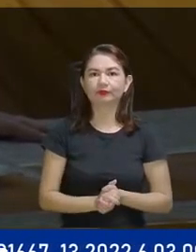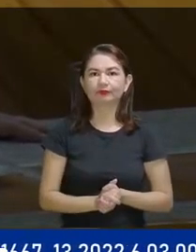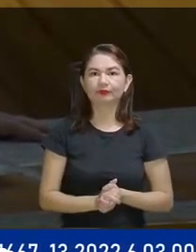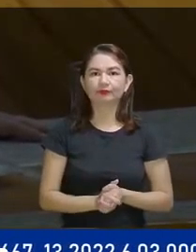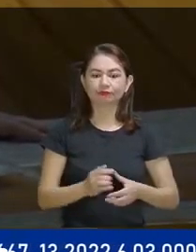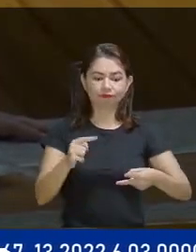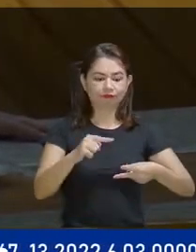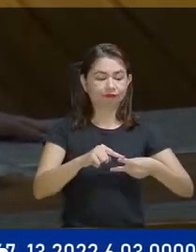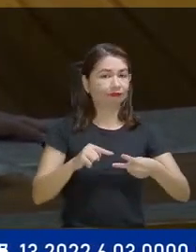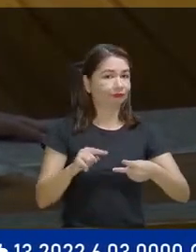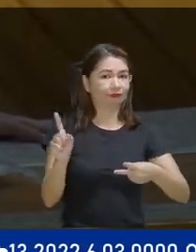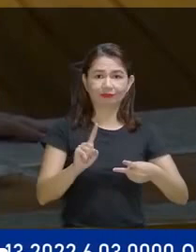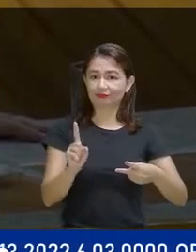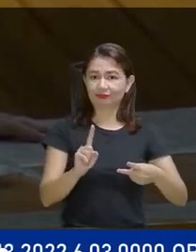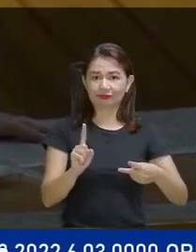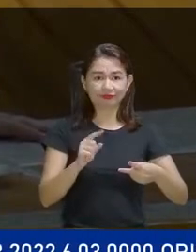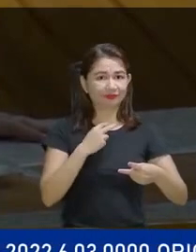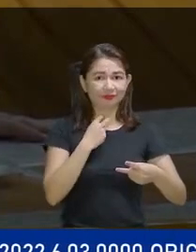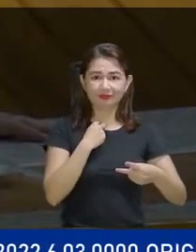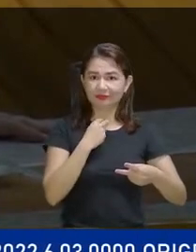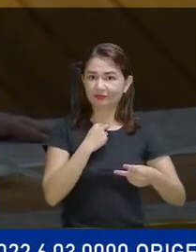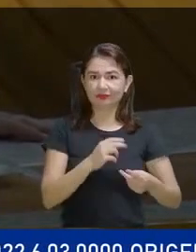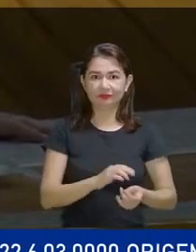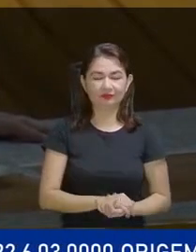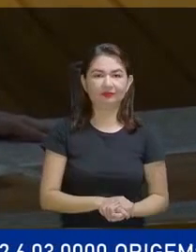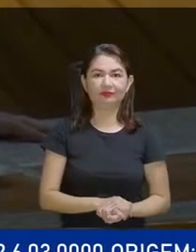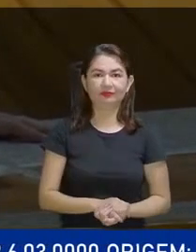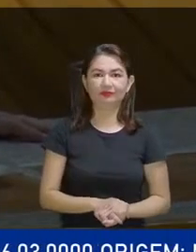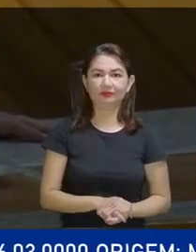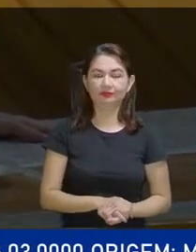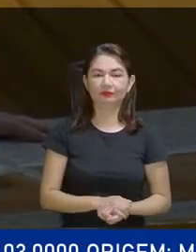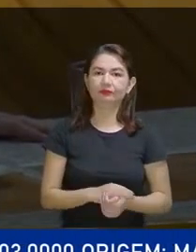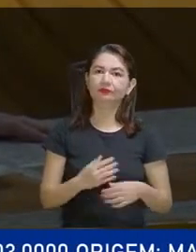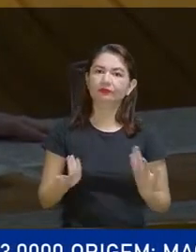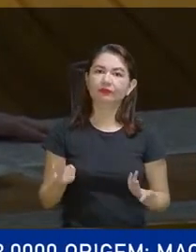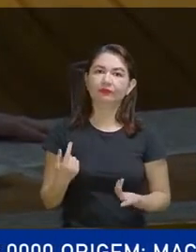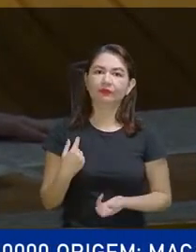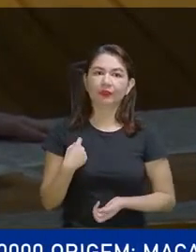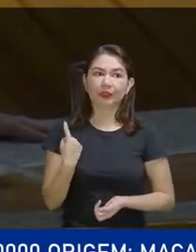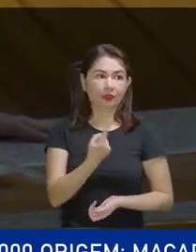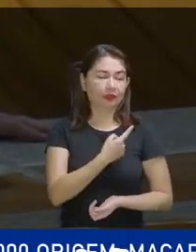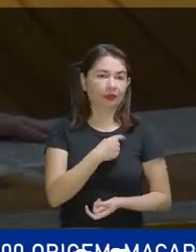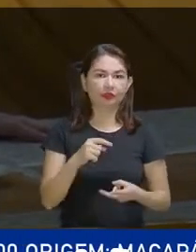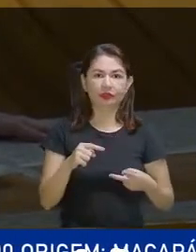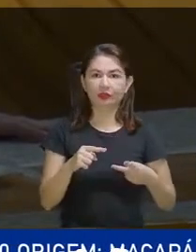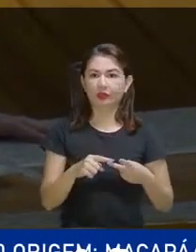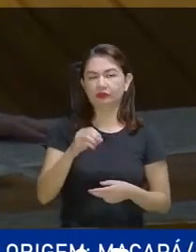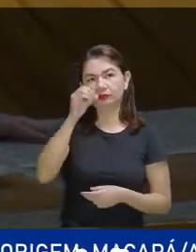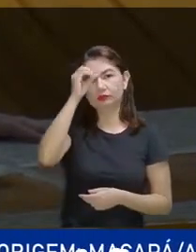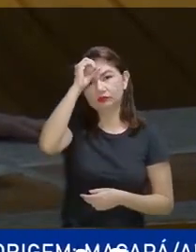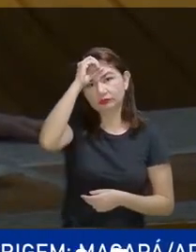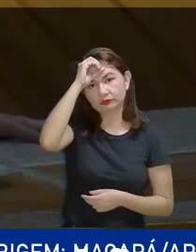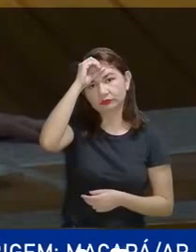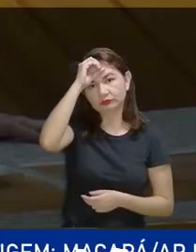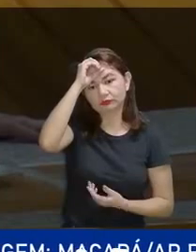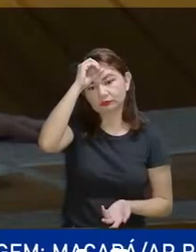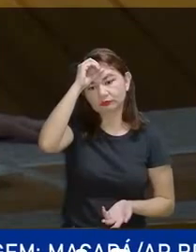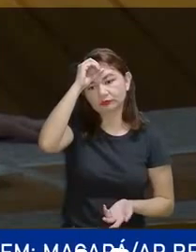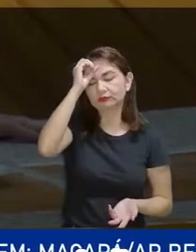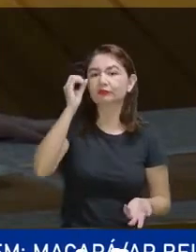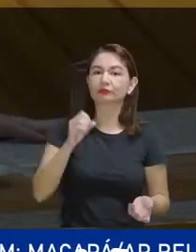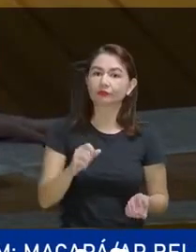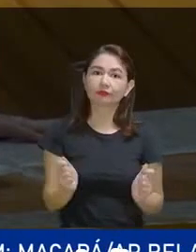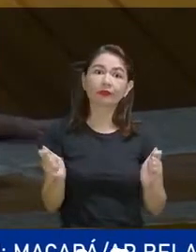trilhar por nenhum desses dois caminhos. Então, nós não somos ingênuos. A gente sabe que, em tese,